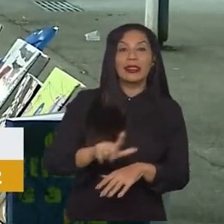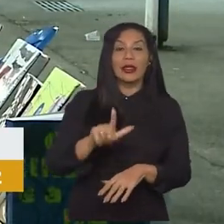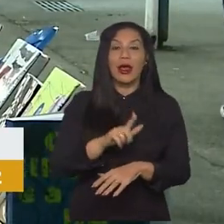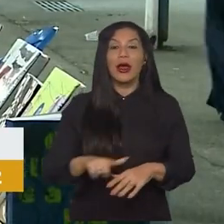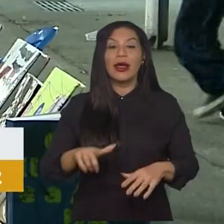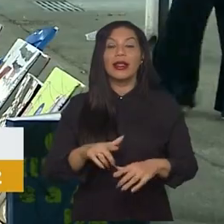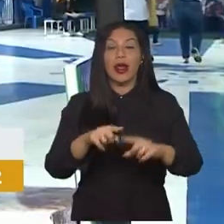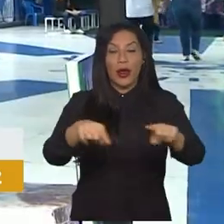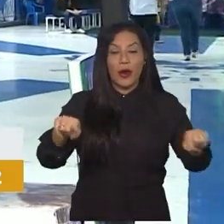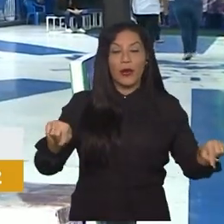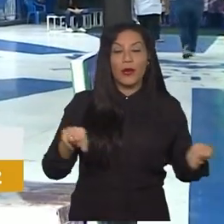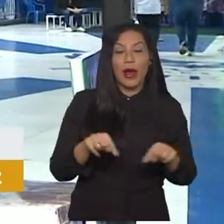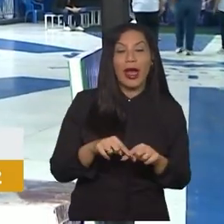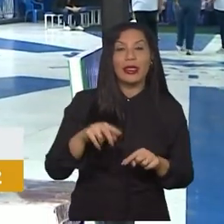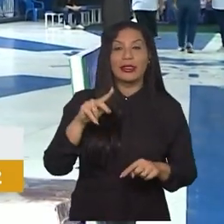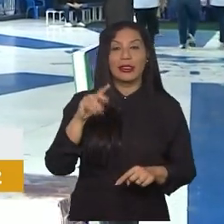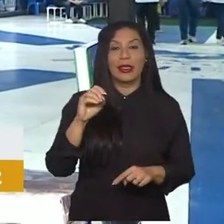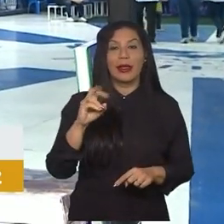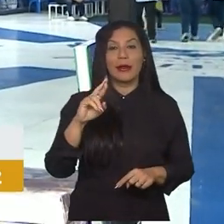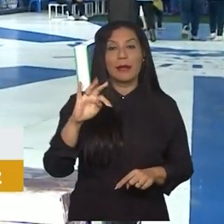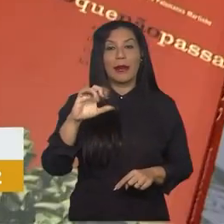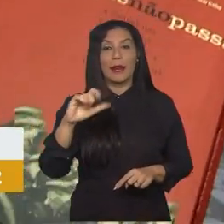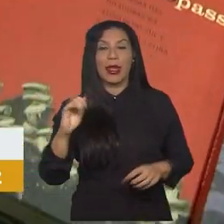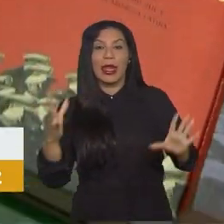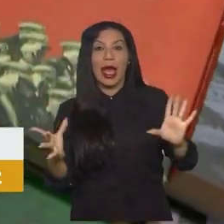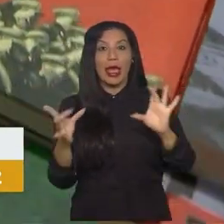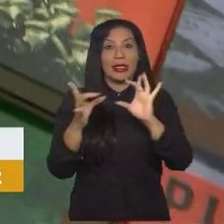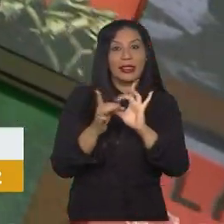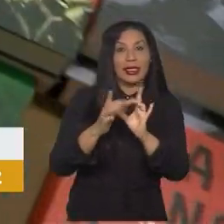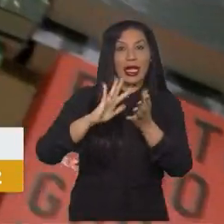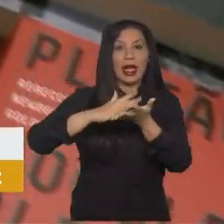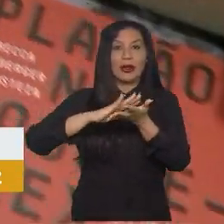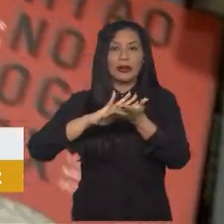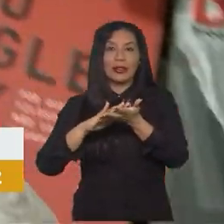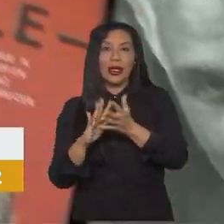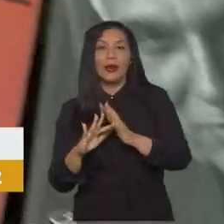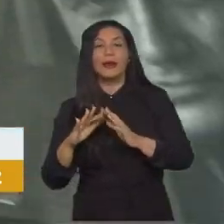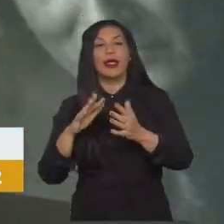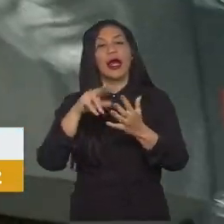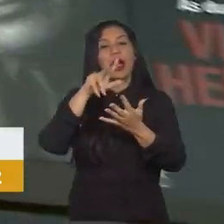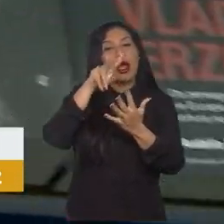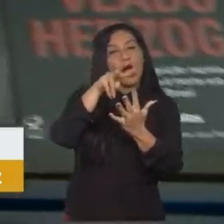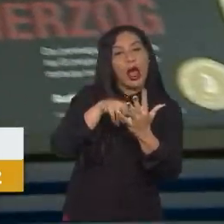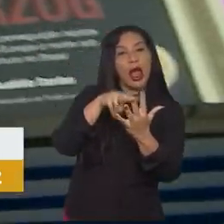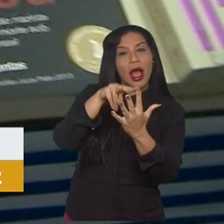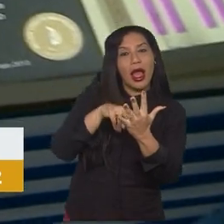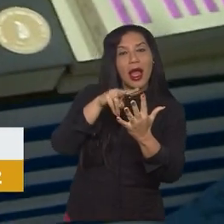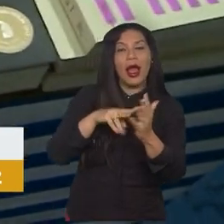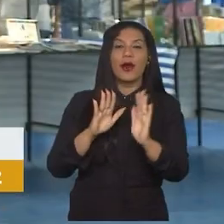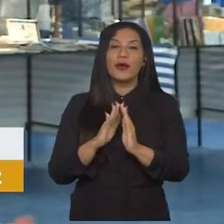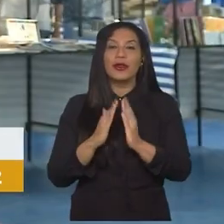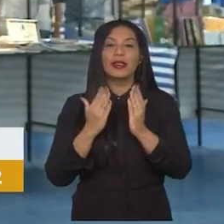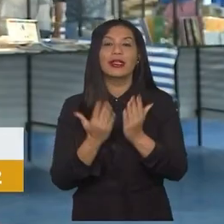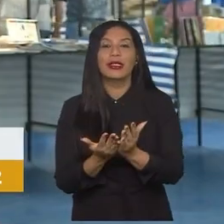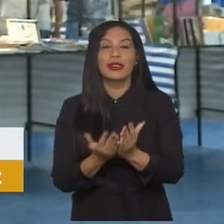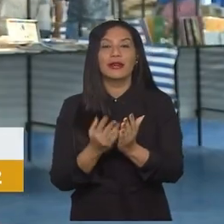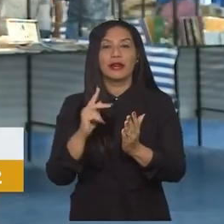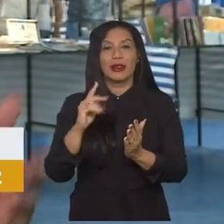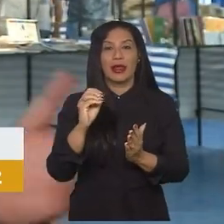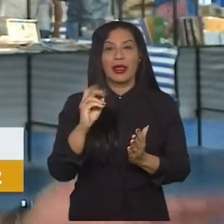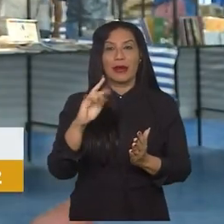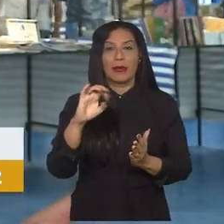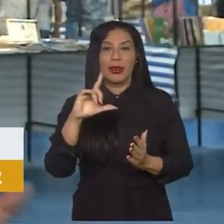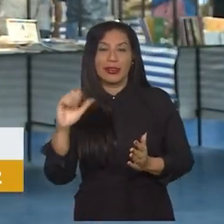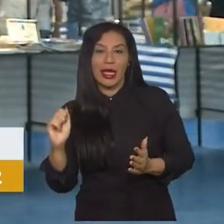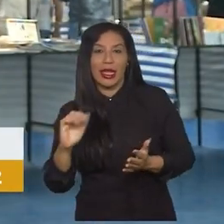da Portela visa integrar o samba ao mundo dos livros. A Portela entende que o papel de uma escola de samba é muito